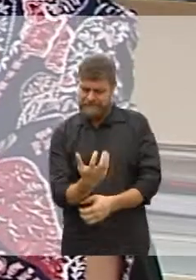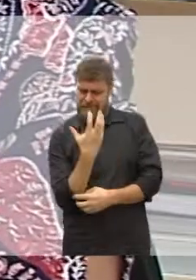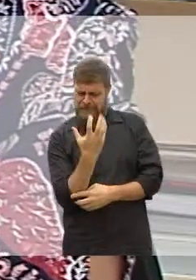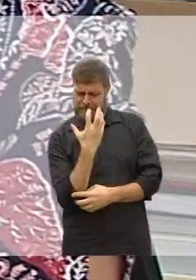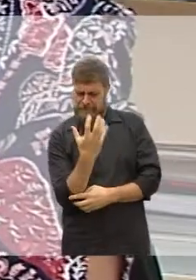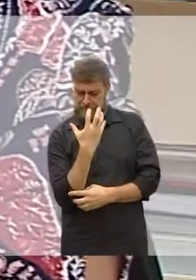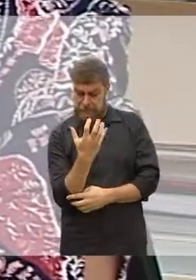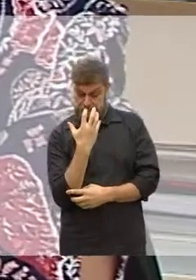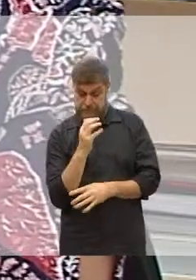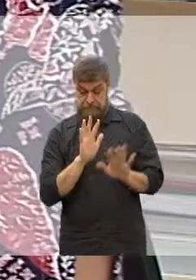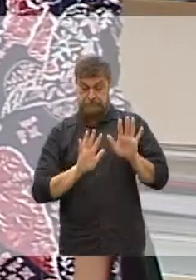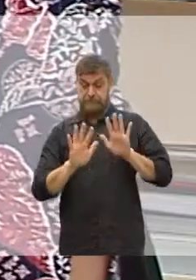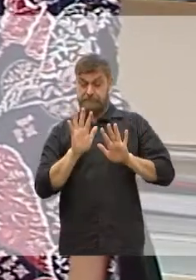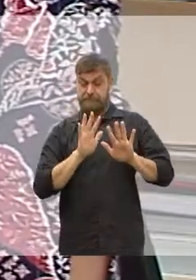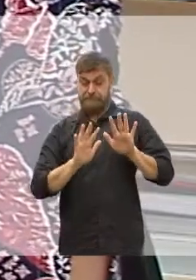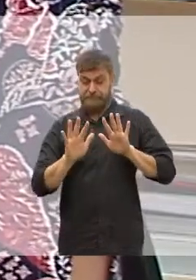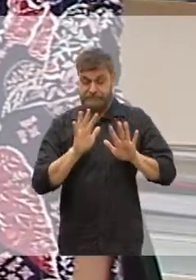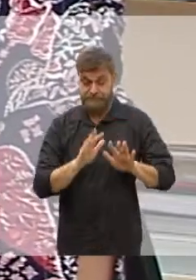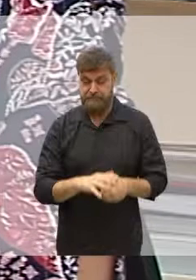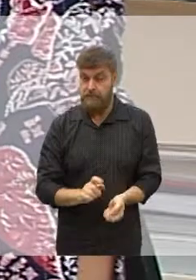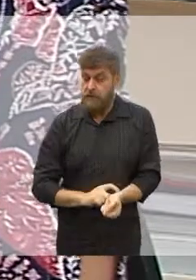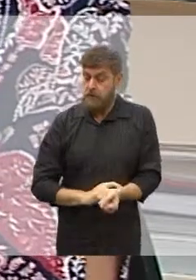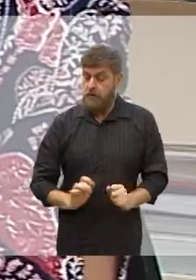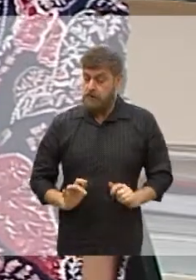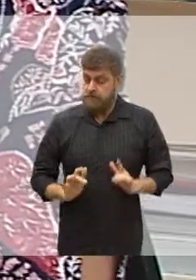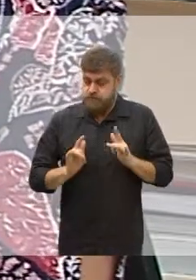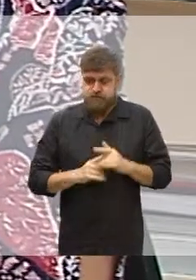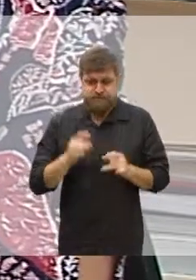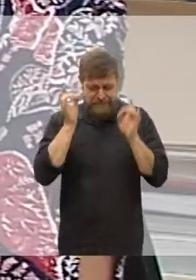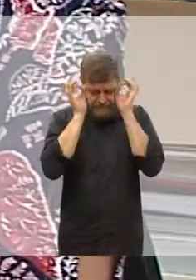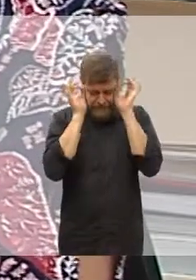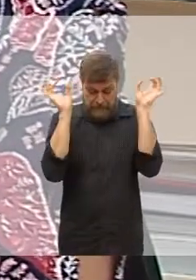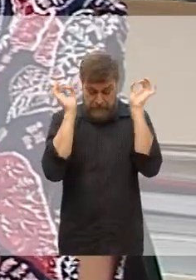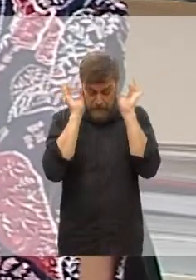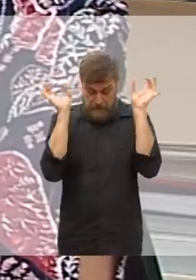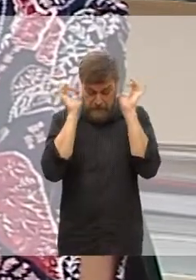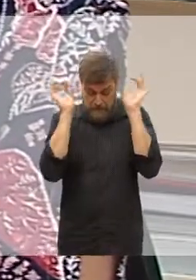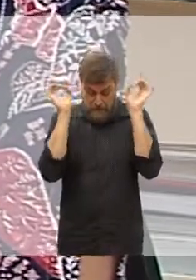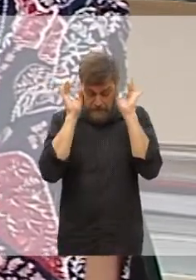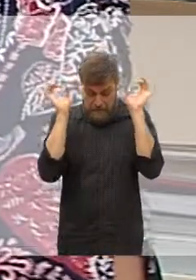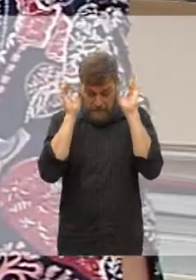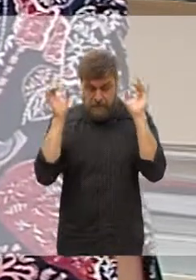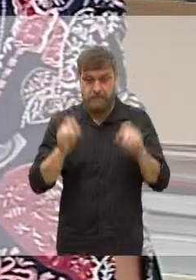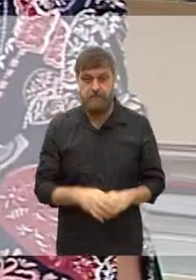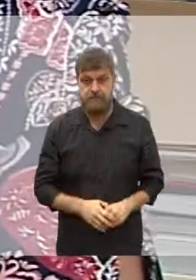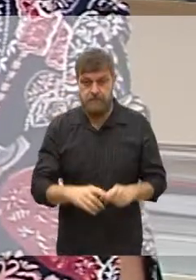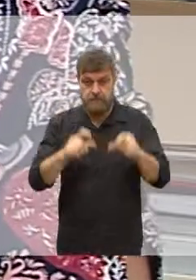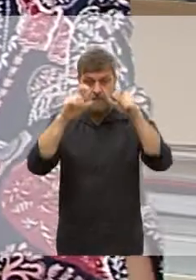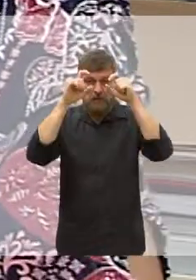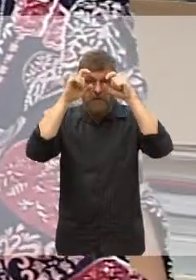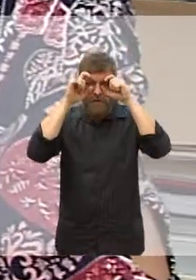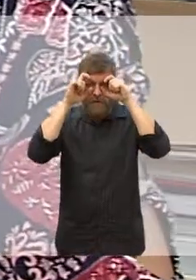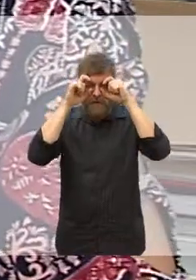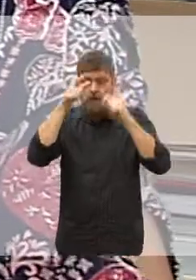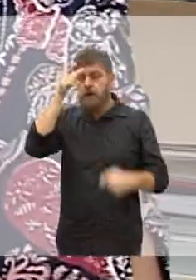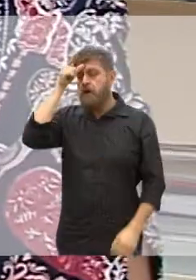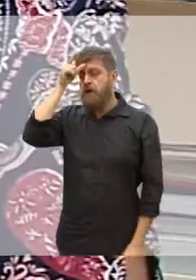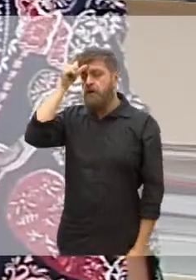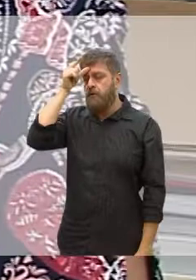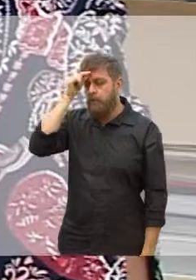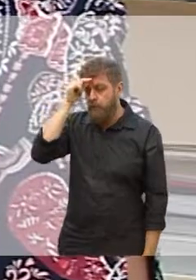que fica no seu rosto o tempo todo, né? E dá dor de cabeça, enfim. Com o óculos foi bem melhor. Então